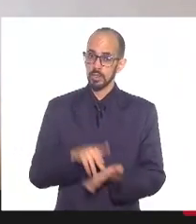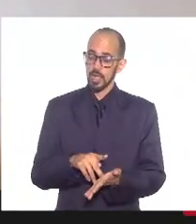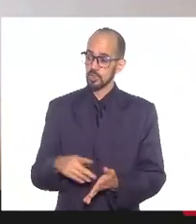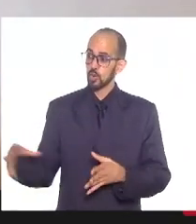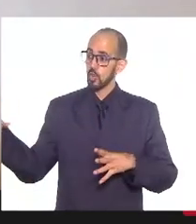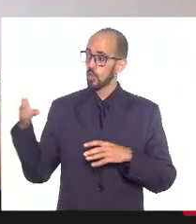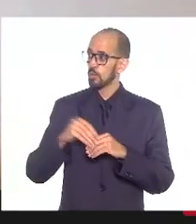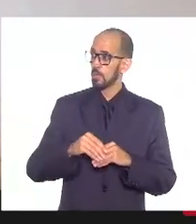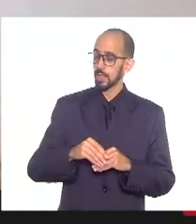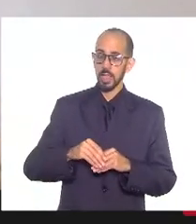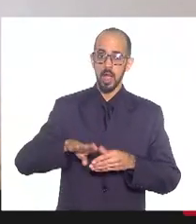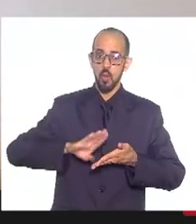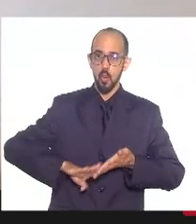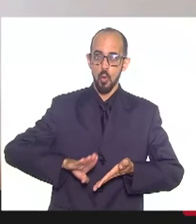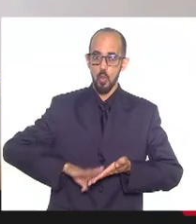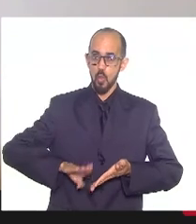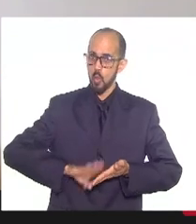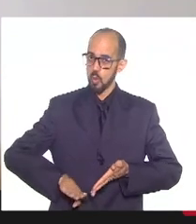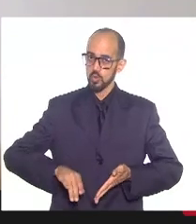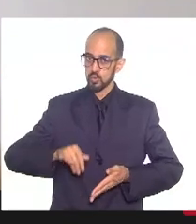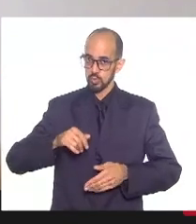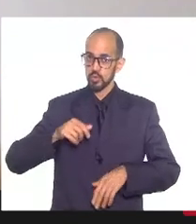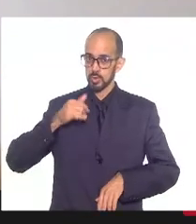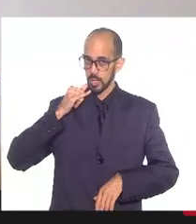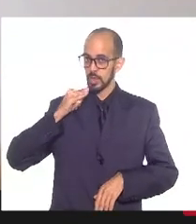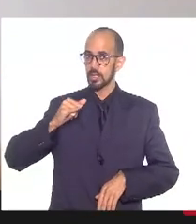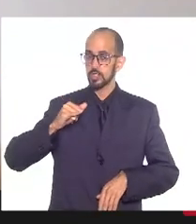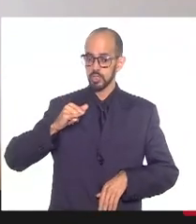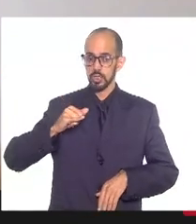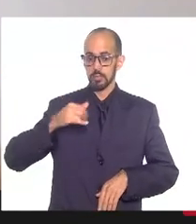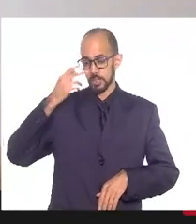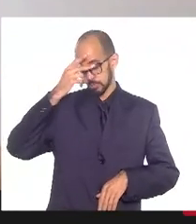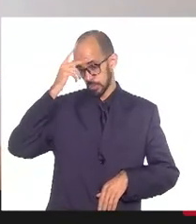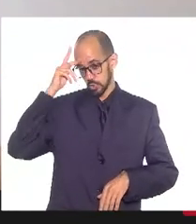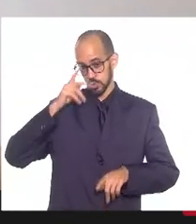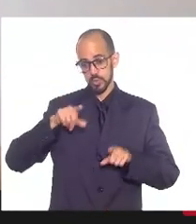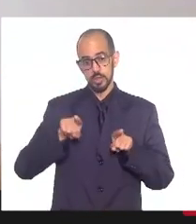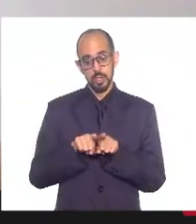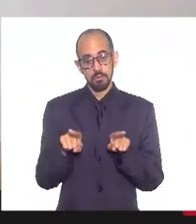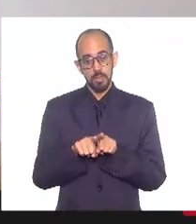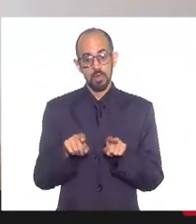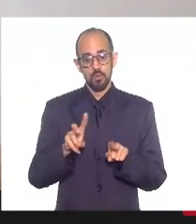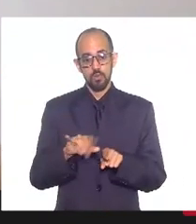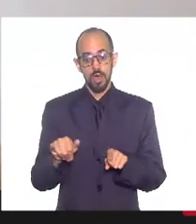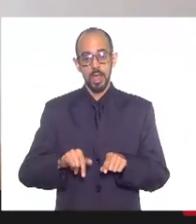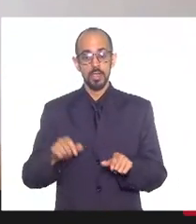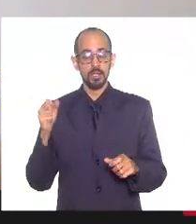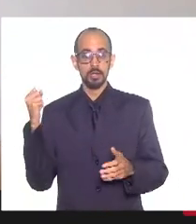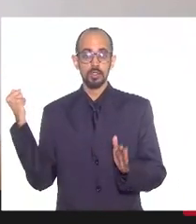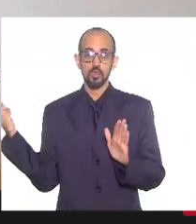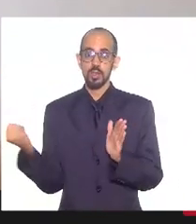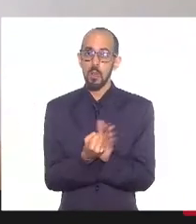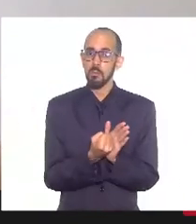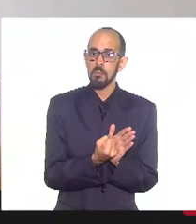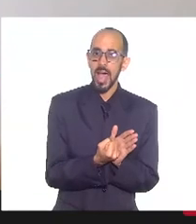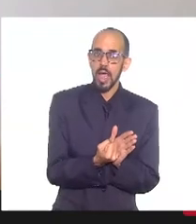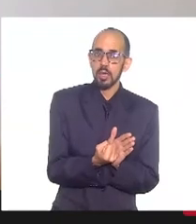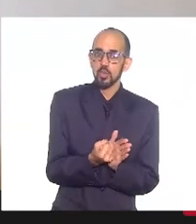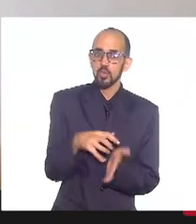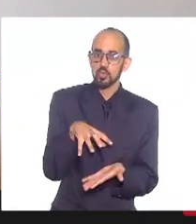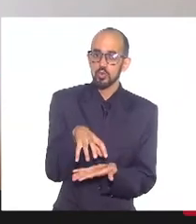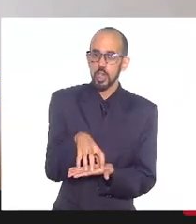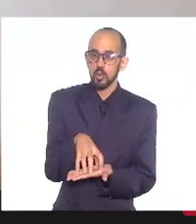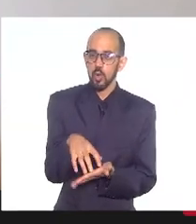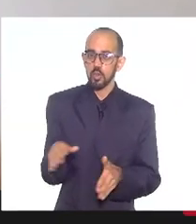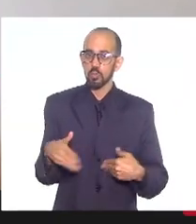acrescentar ao custo da energia elétrica para os consumidores, eles vão também afetar gravemente o setor de